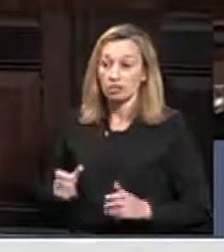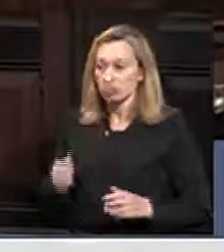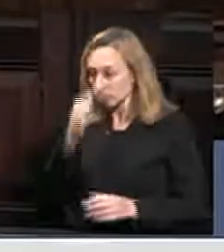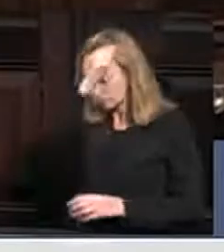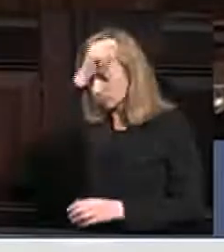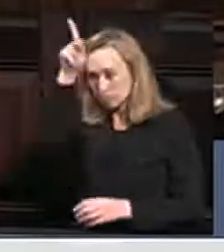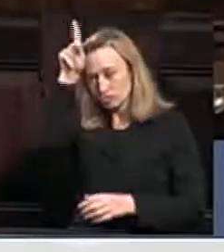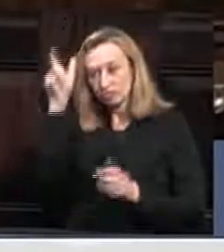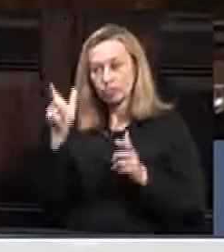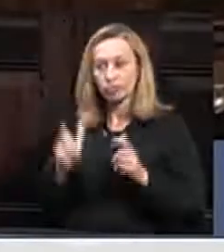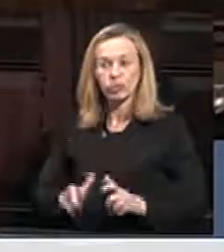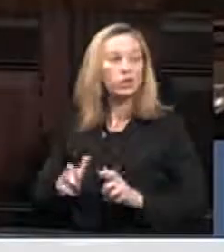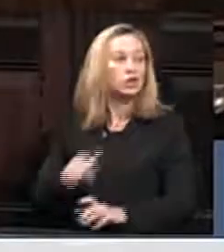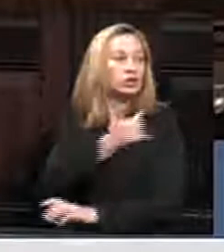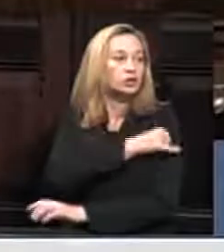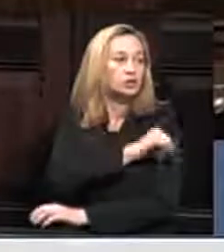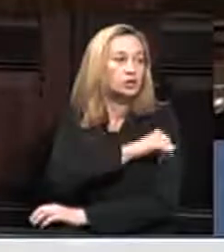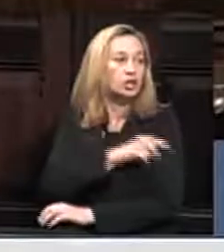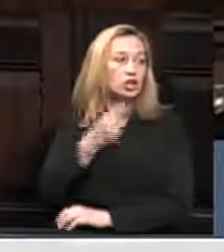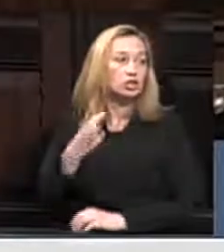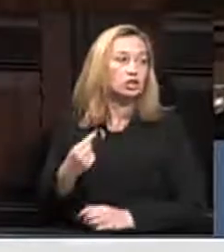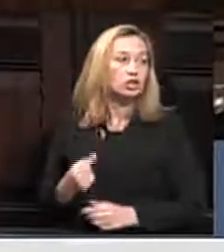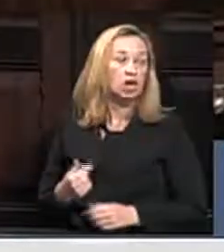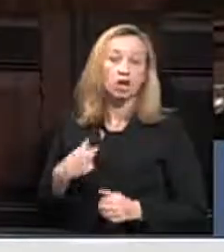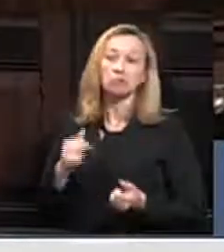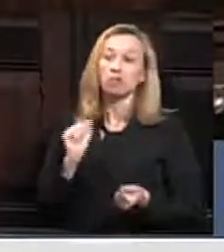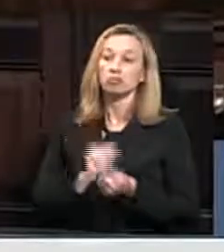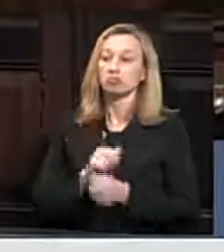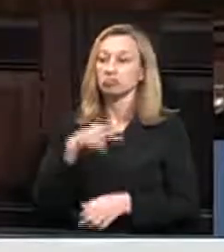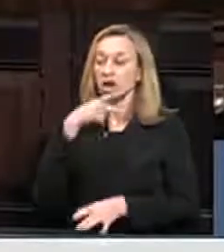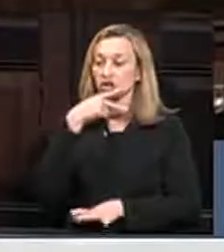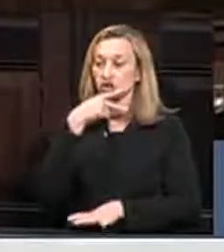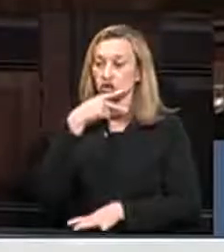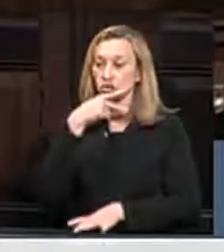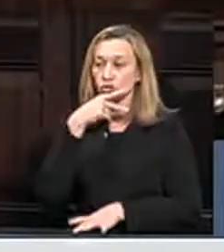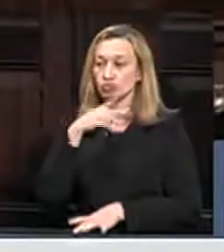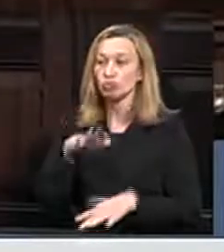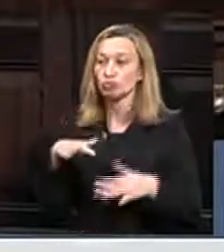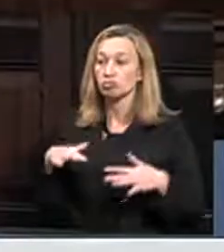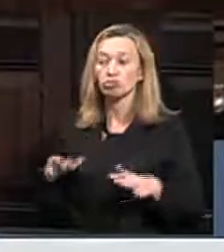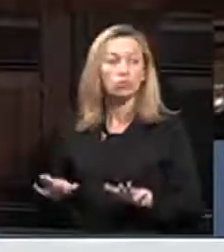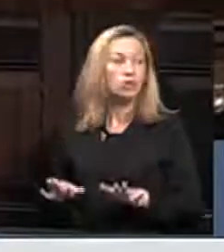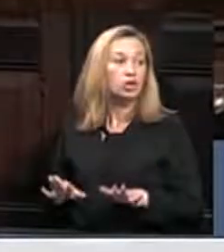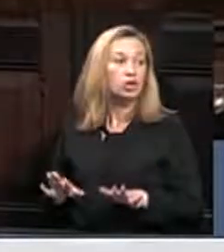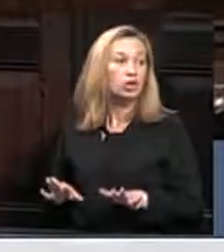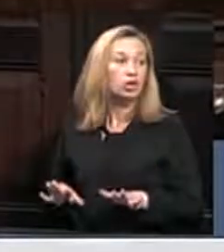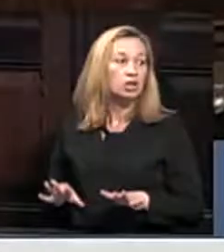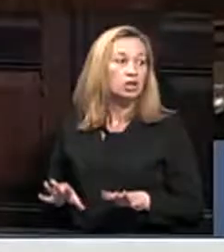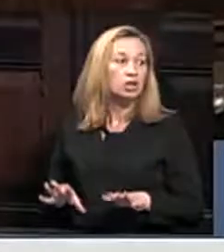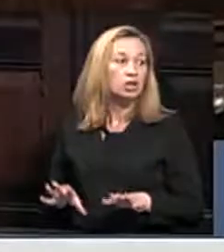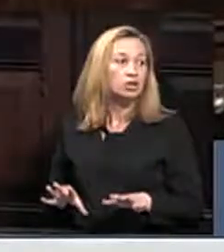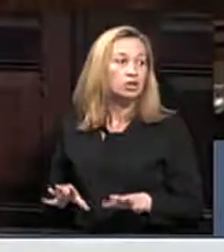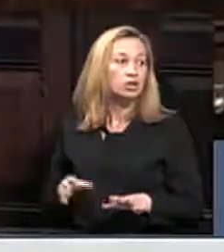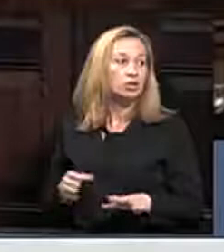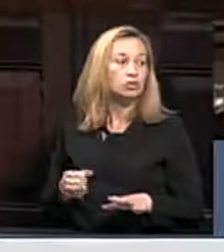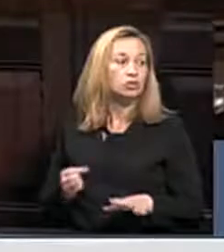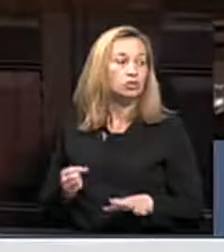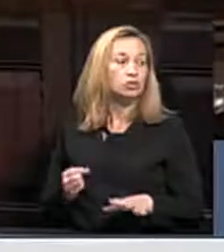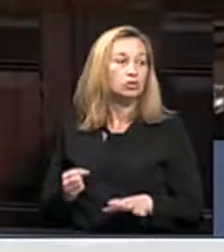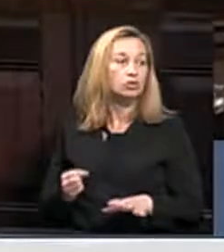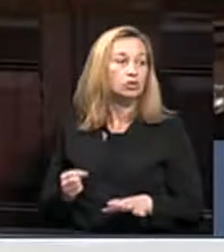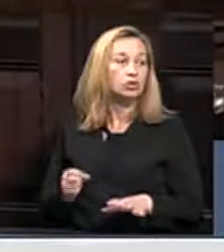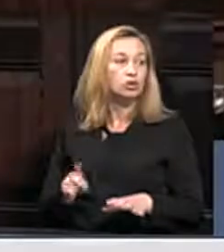Janeiro, eu presidia o partido, quando a maioria do partido municipal